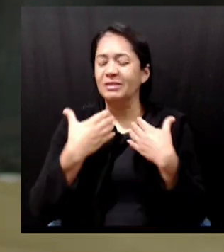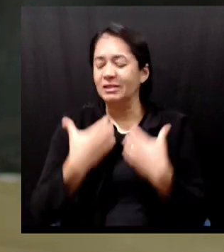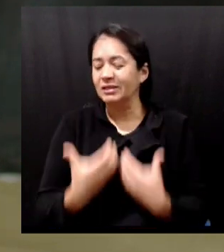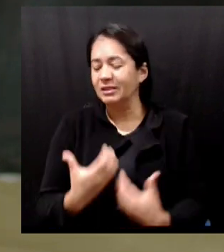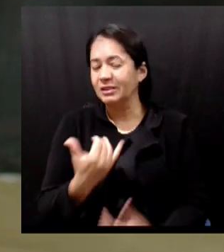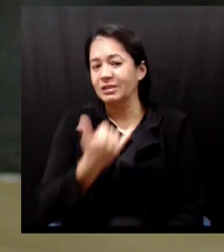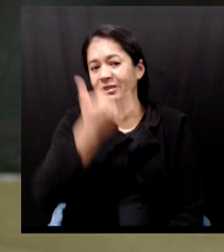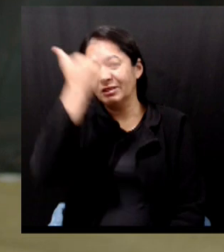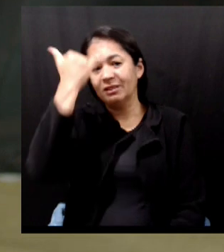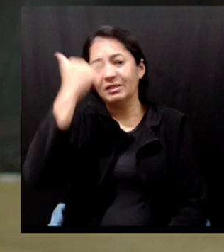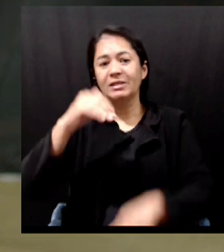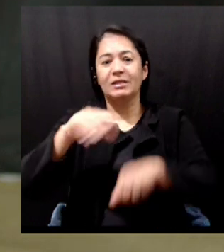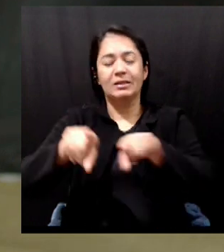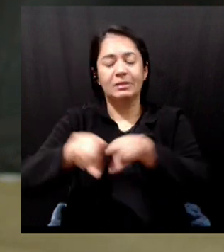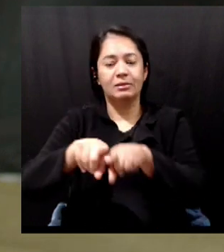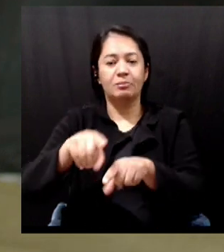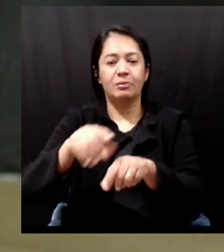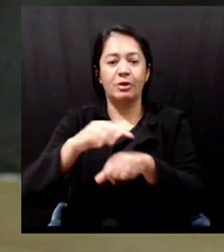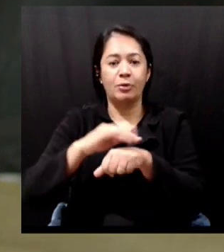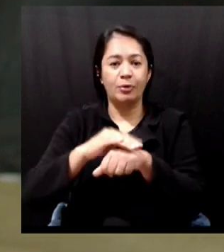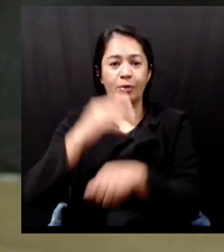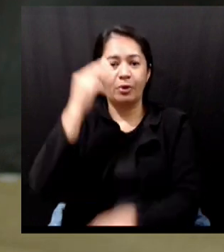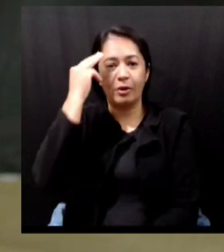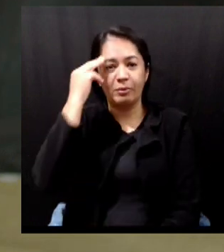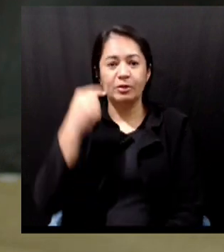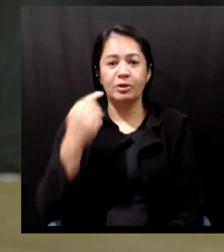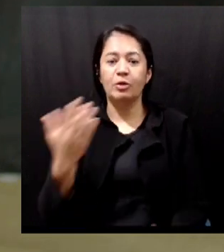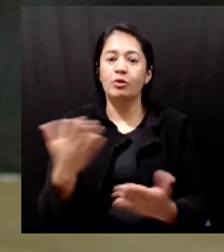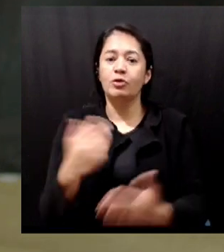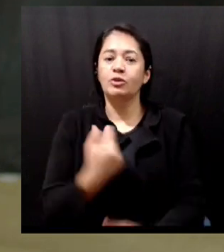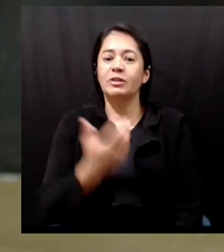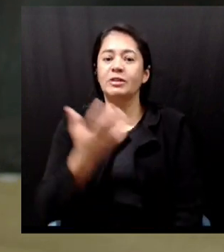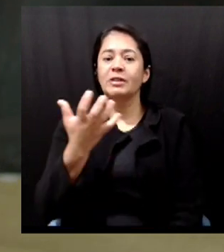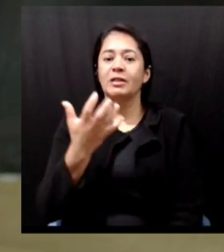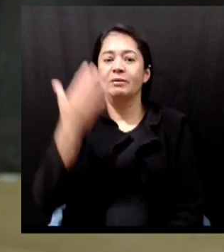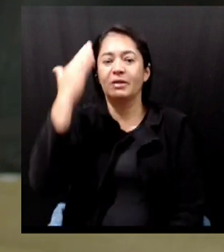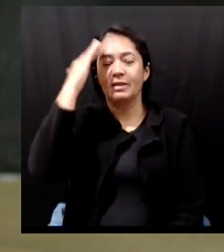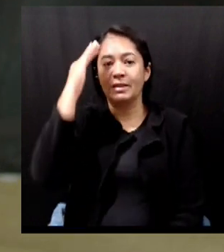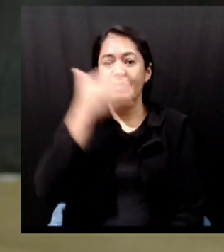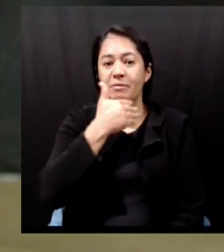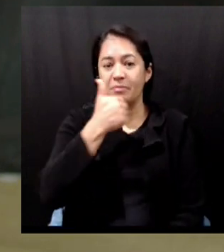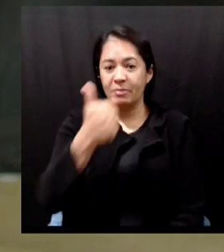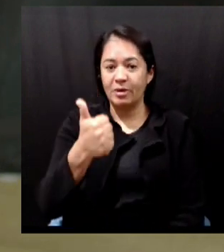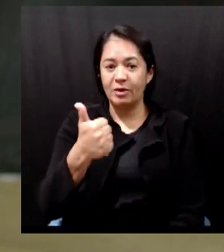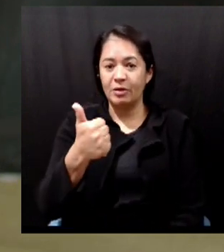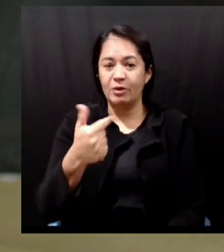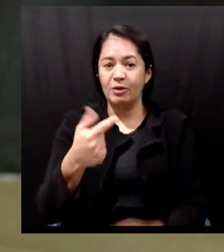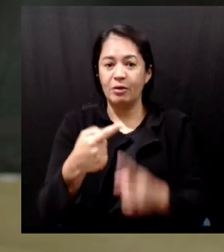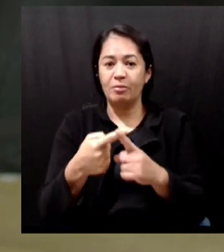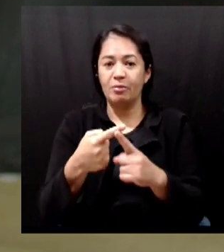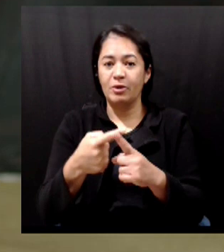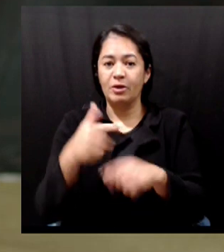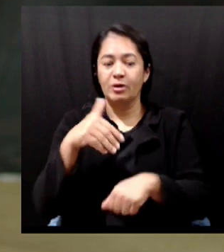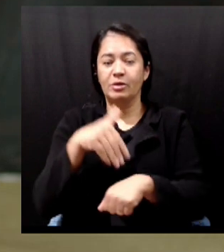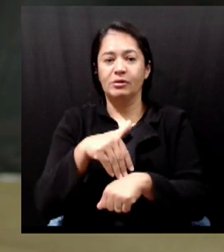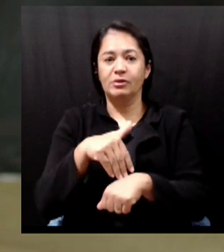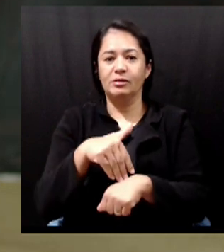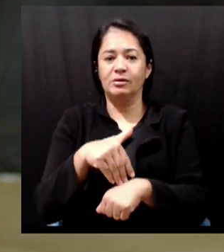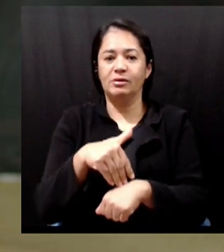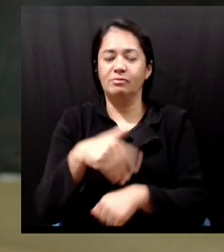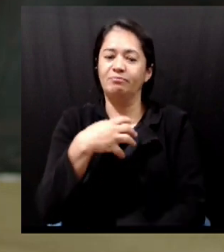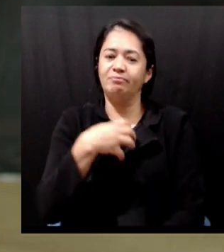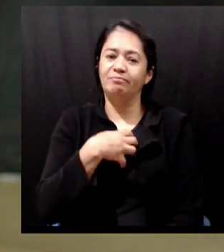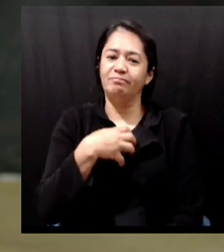mental. Hoje a gente quer entender melhor esse cenário, porque a culpa é um sentimento tão presente na vida das